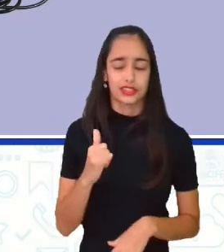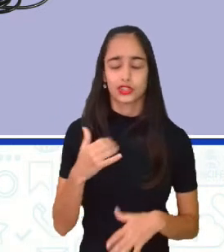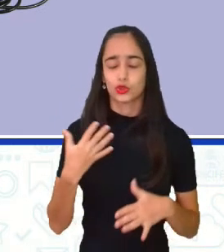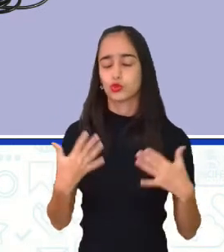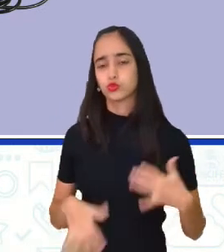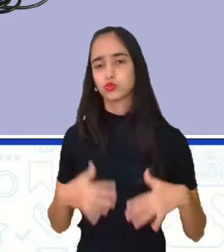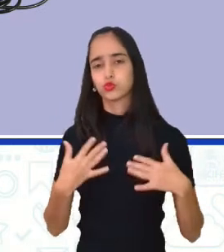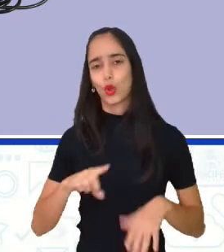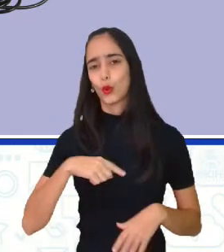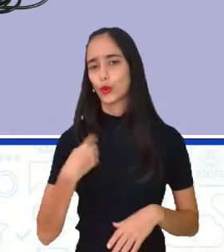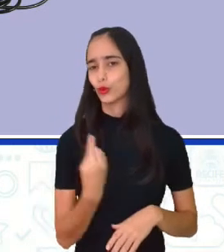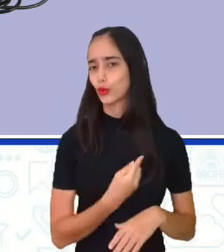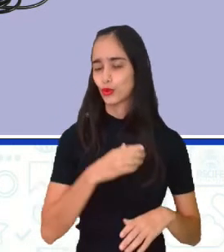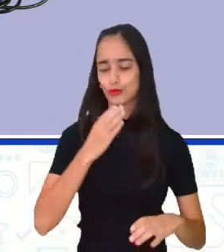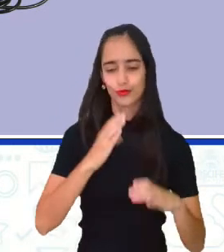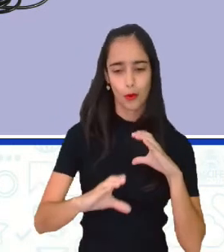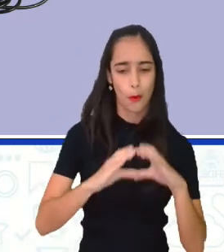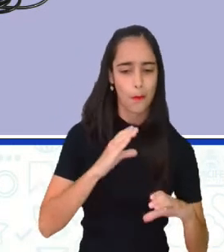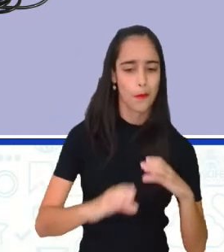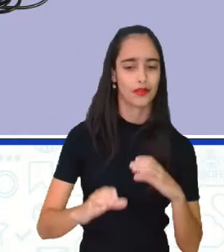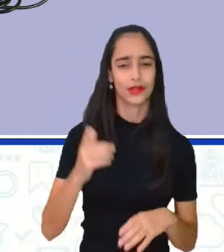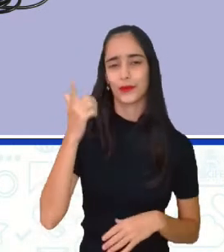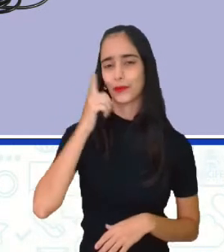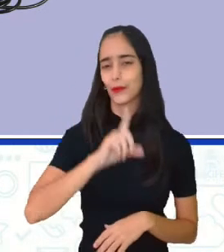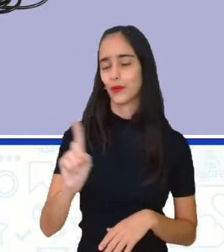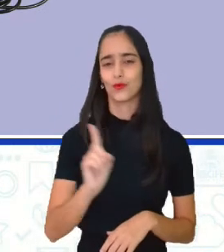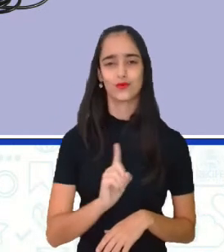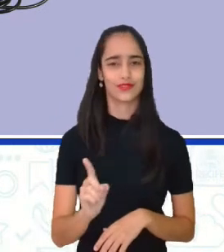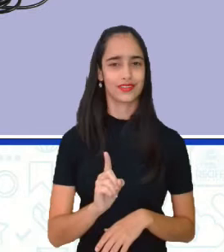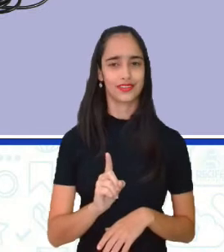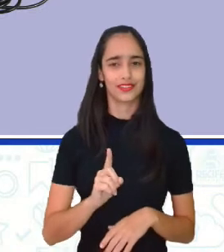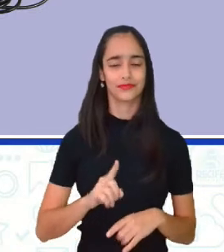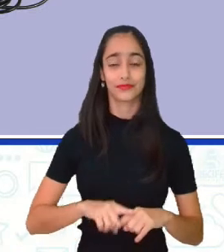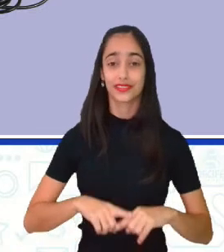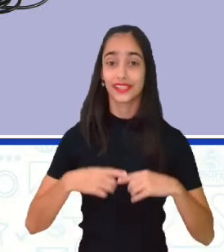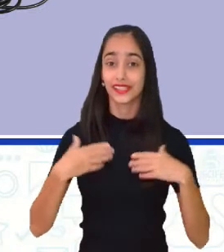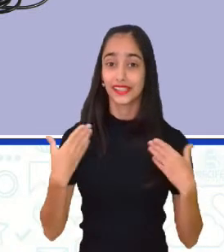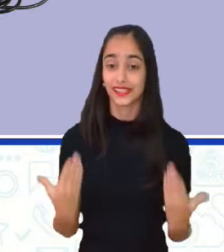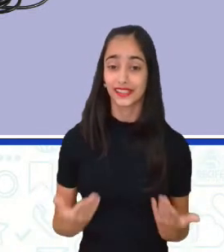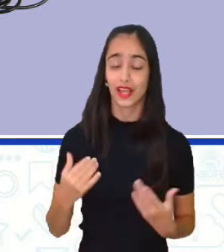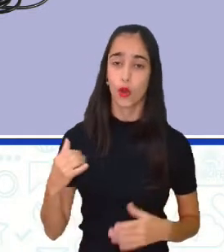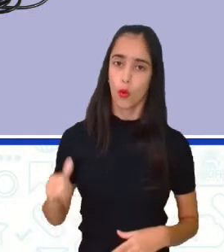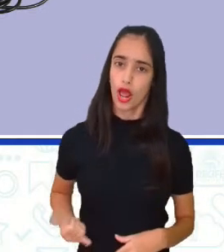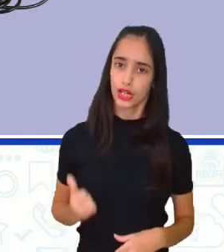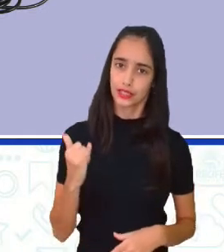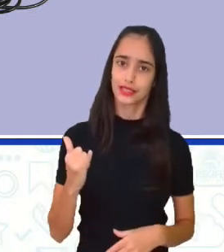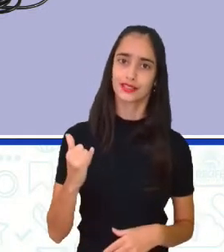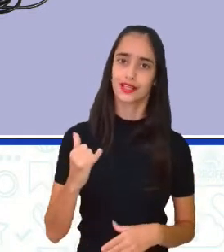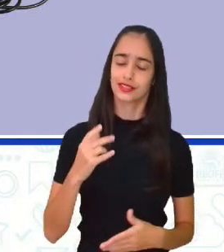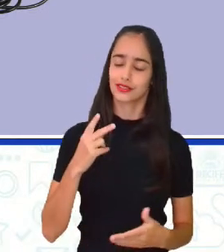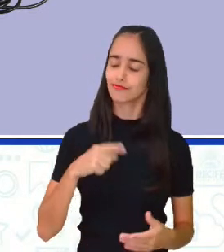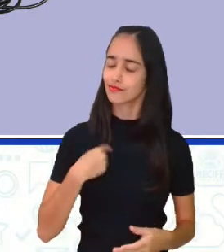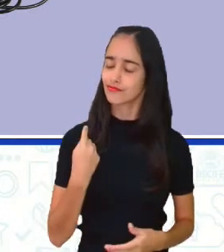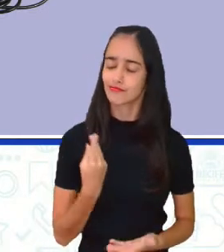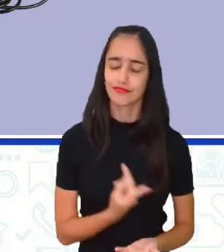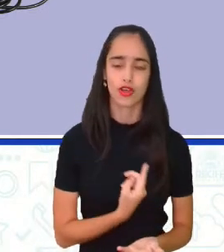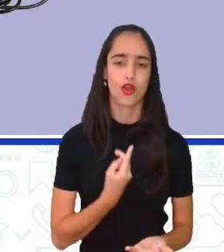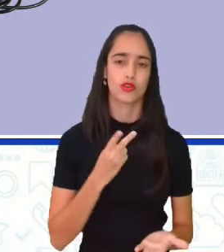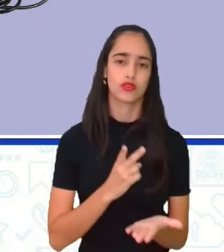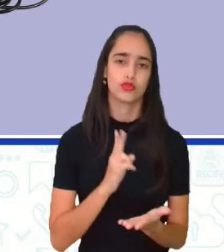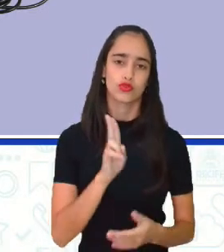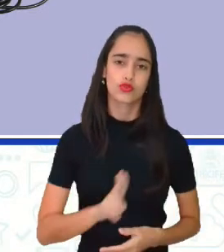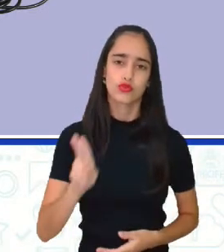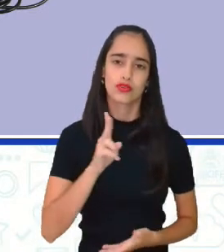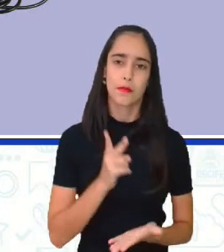sem internet, já fica achando ruim. Então a eletricidade no nosso dia a dia, ela está muito presente e faz parte